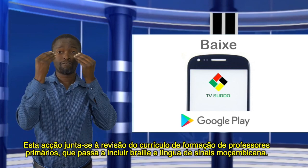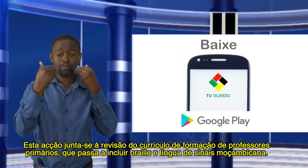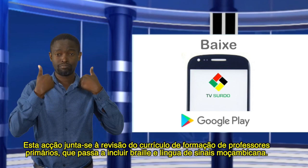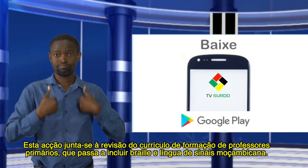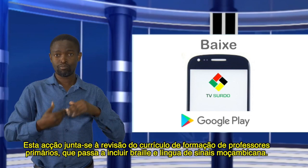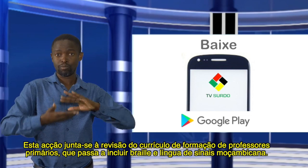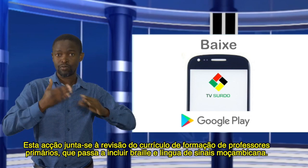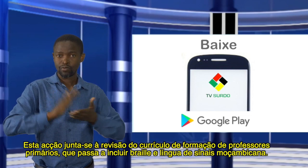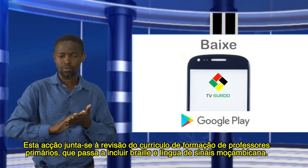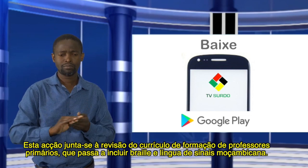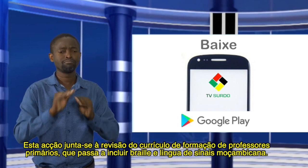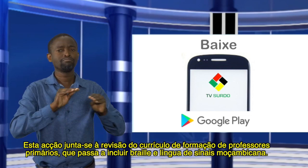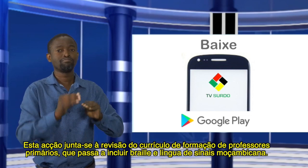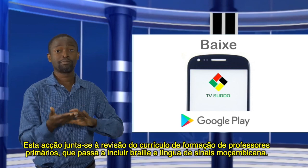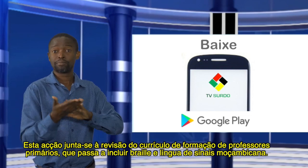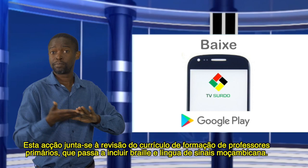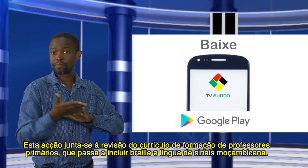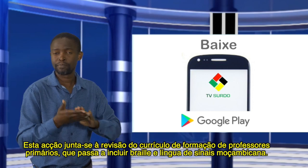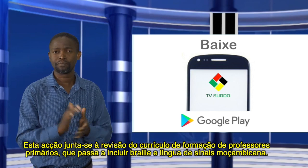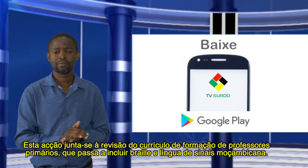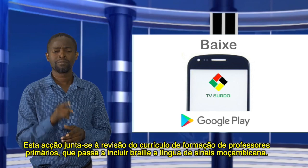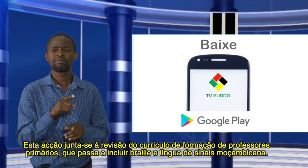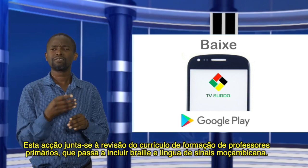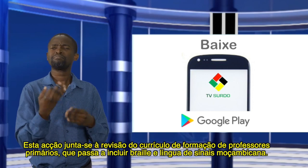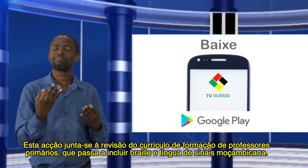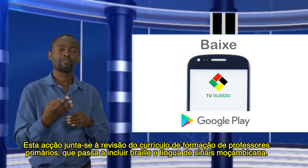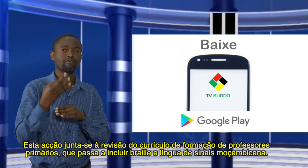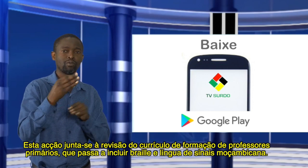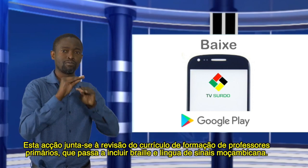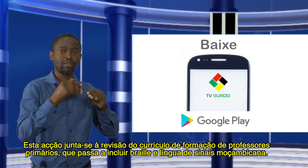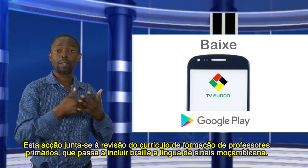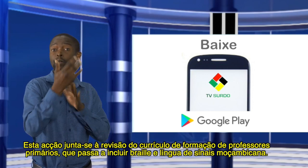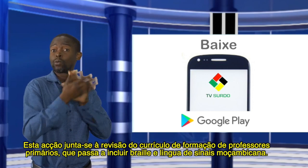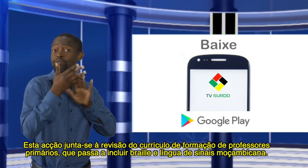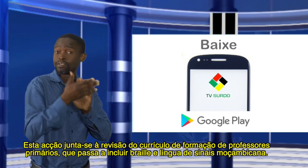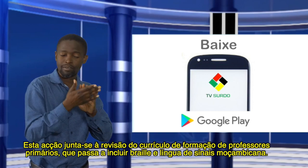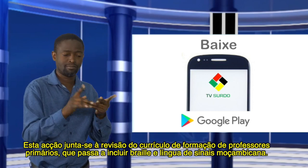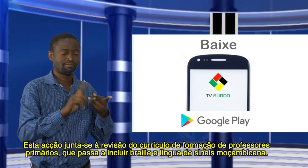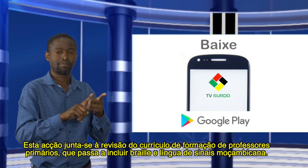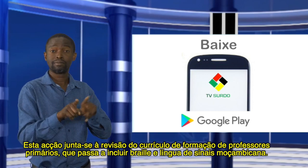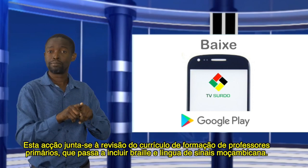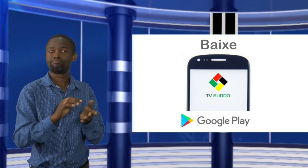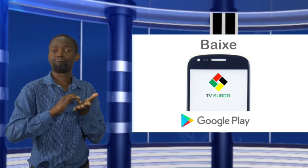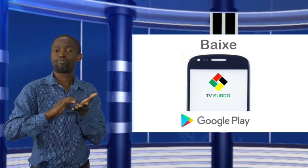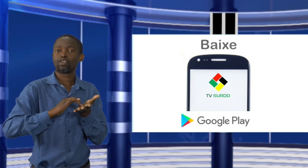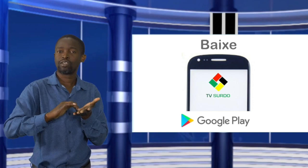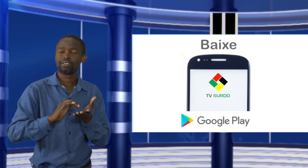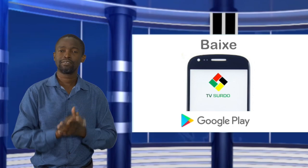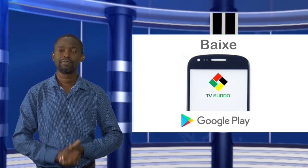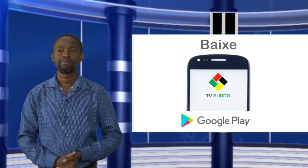currículo de formação de professores primários que passa a incluir braile e língua de sinais moçambicana.